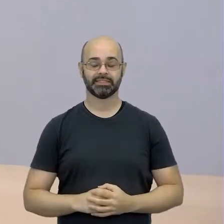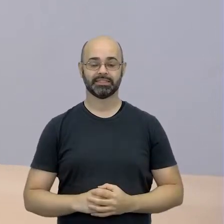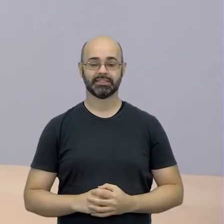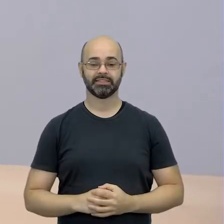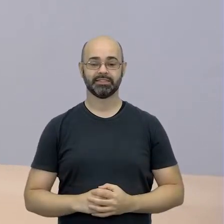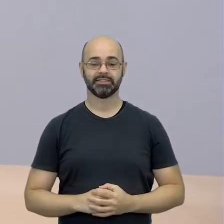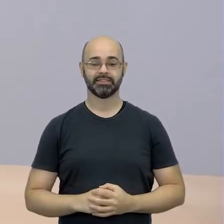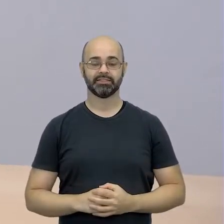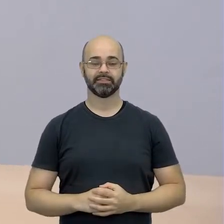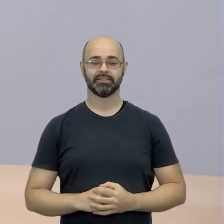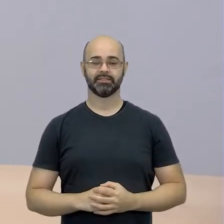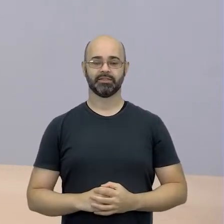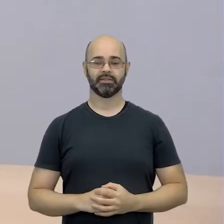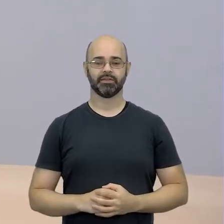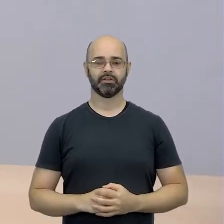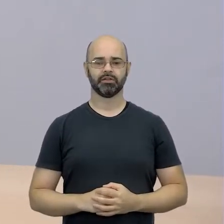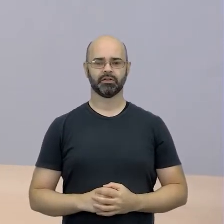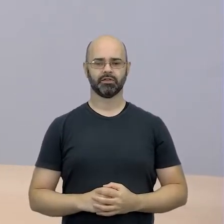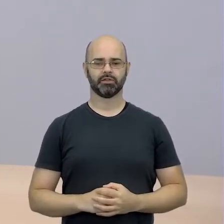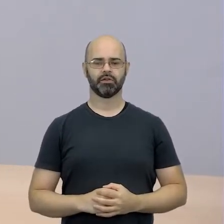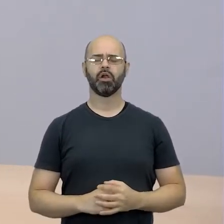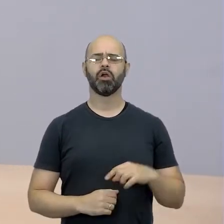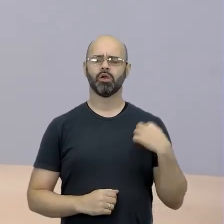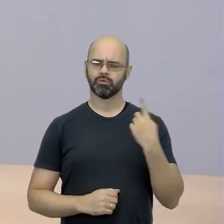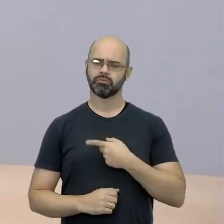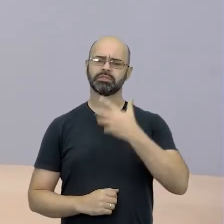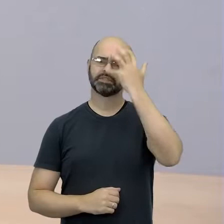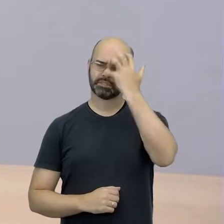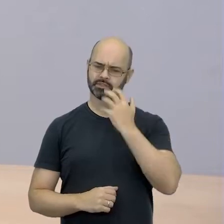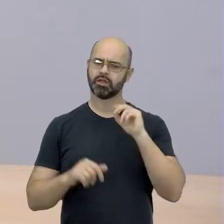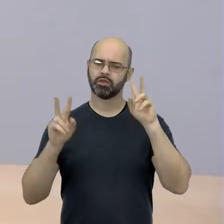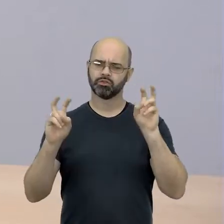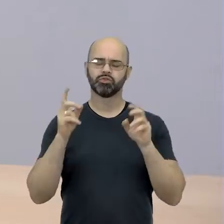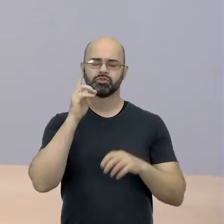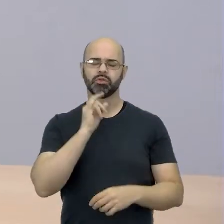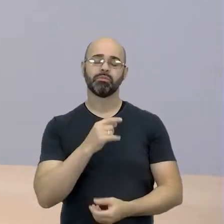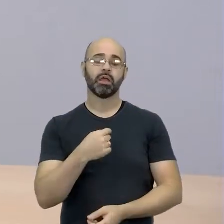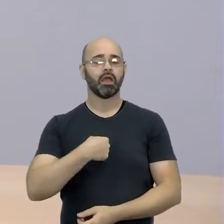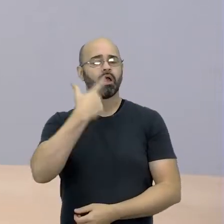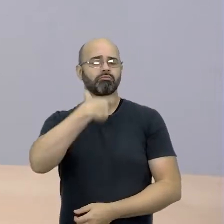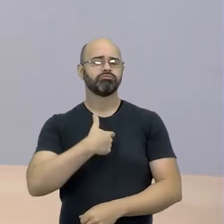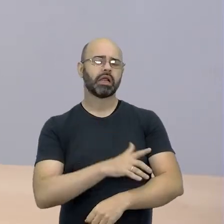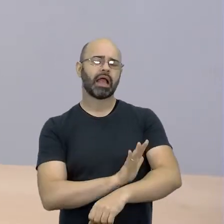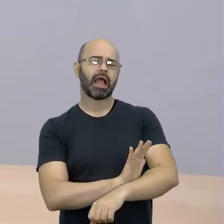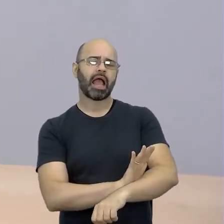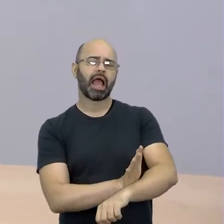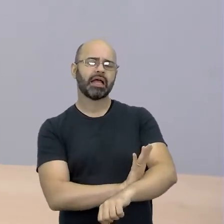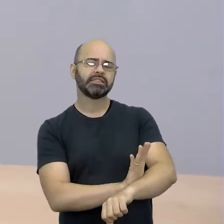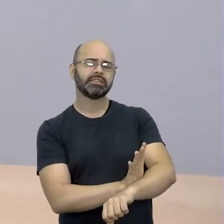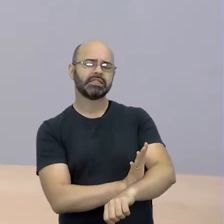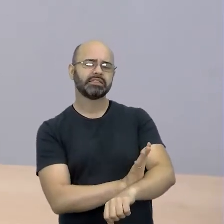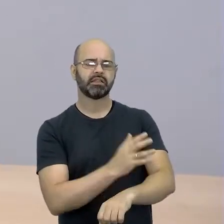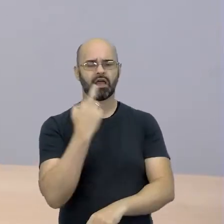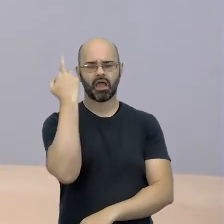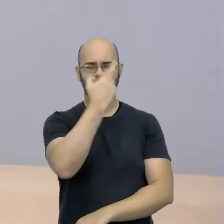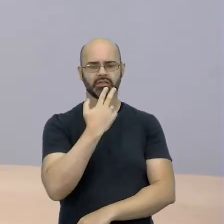sério o lema de que não basta não ser racista. Temos todos que